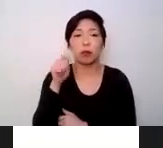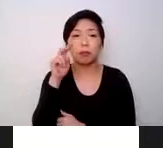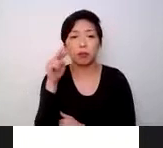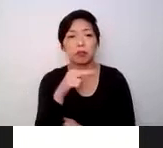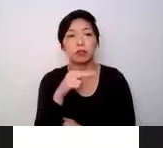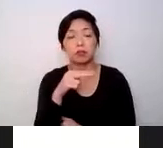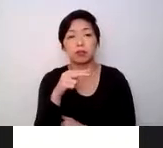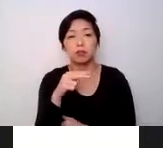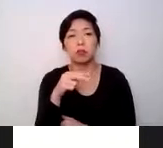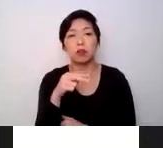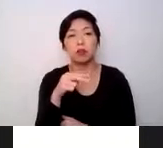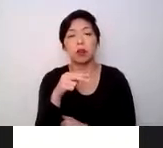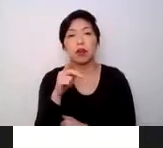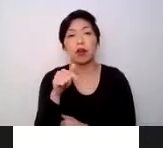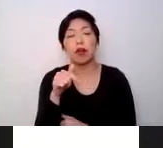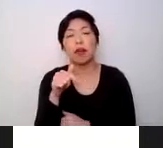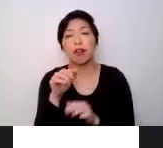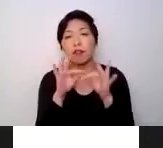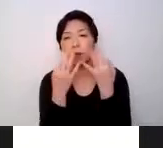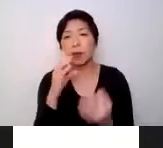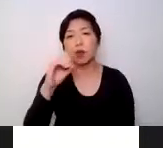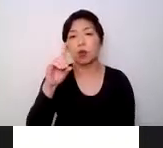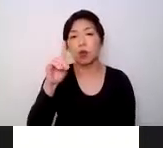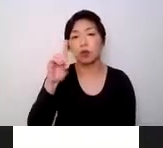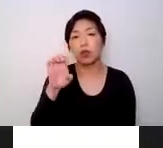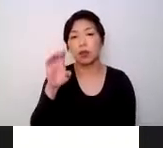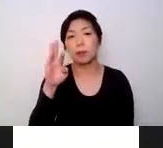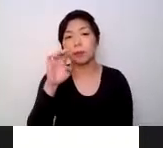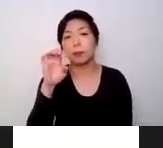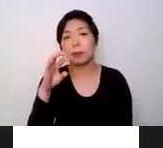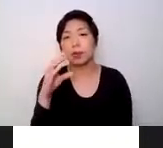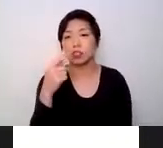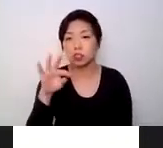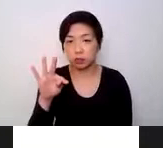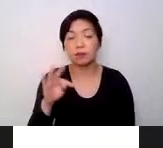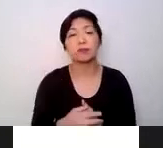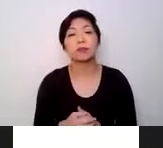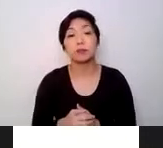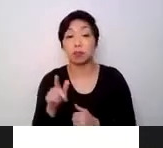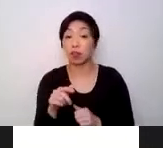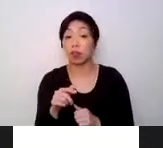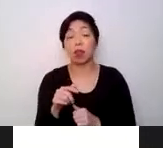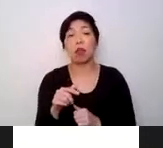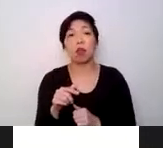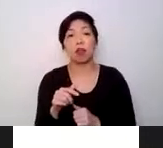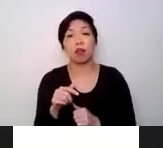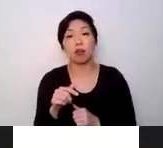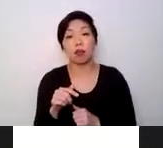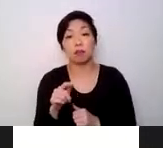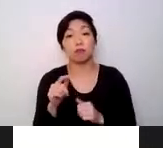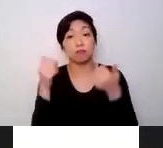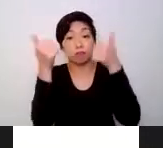não é uma obra desconhecida diferentemente do mausoléu da família Robel o mausoléu da família Odebrecht é uma